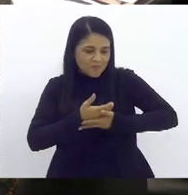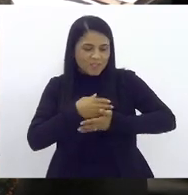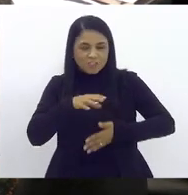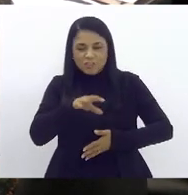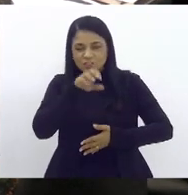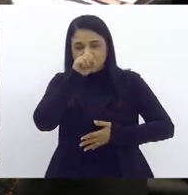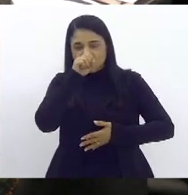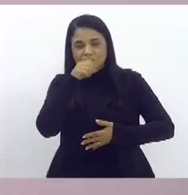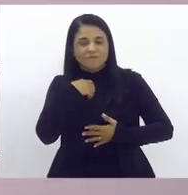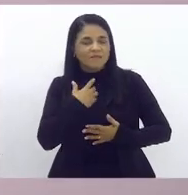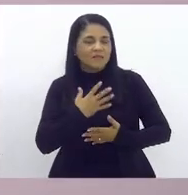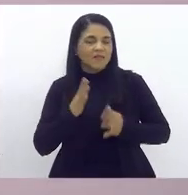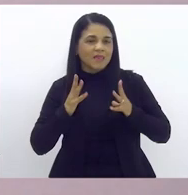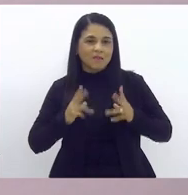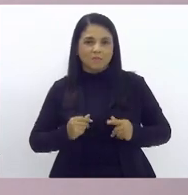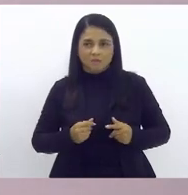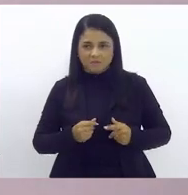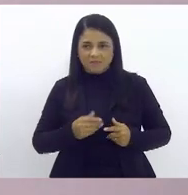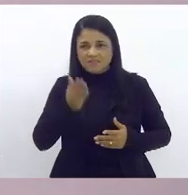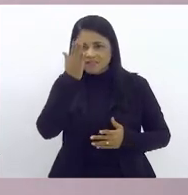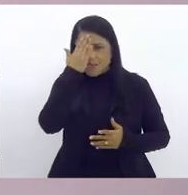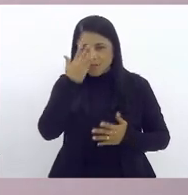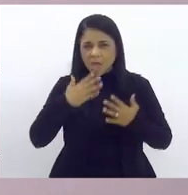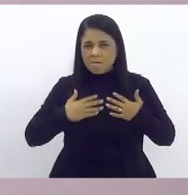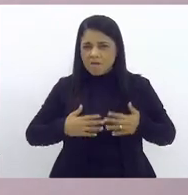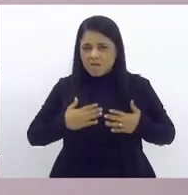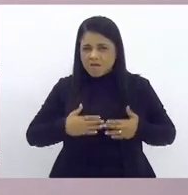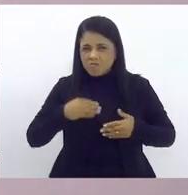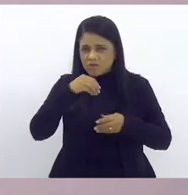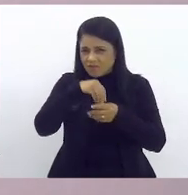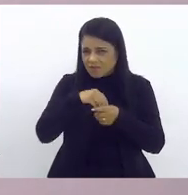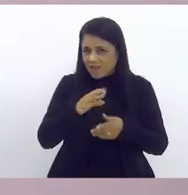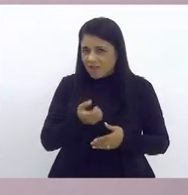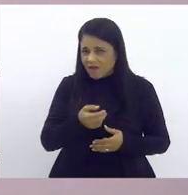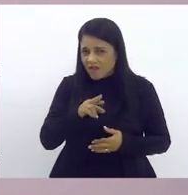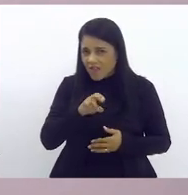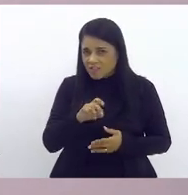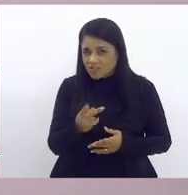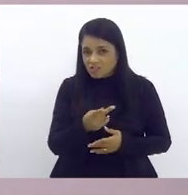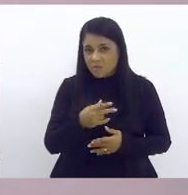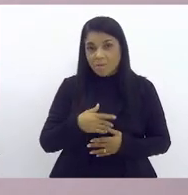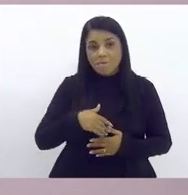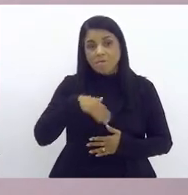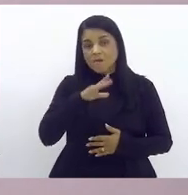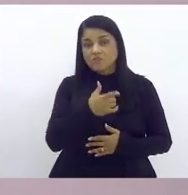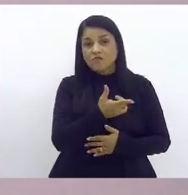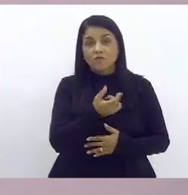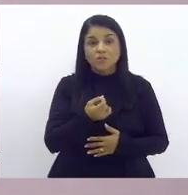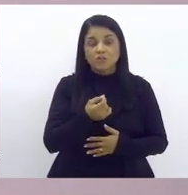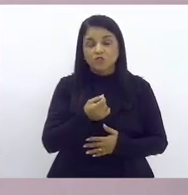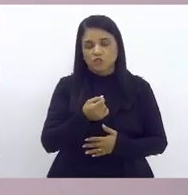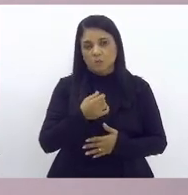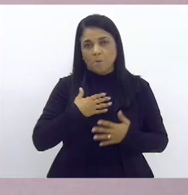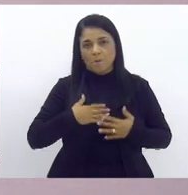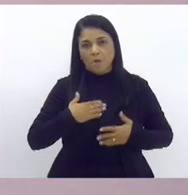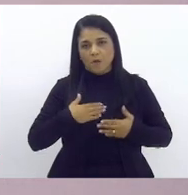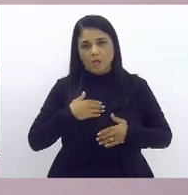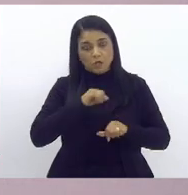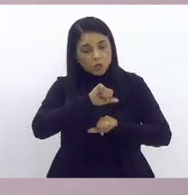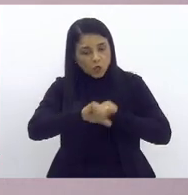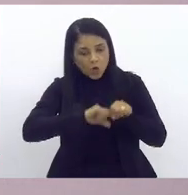cheirosinha, limpinha. Mas vocês sabem o que é dar um banho na creche? São mais de 20 banhos diários, várias